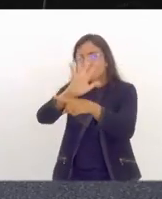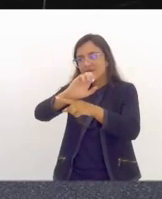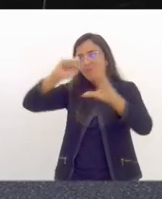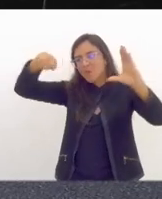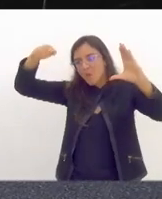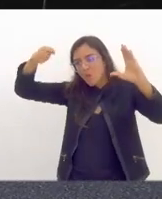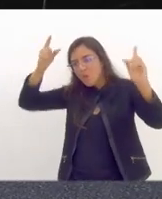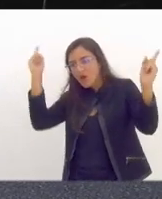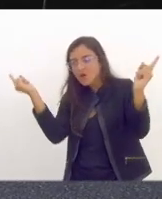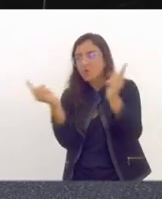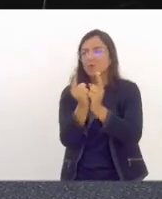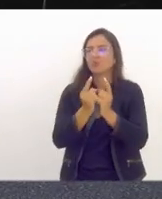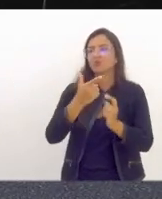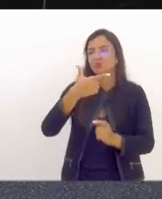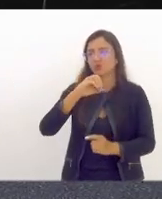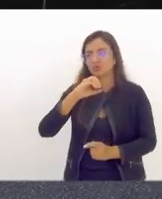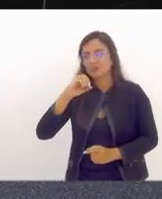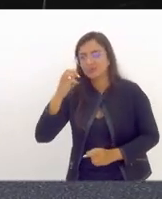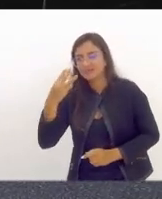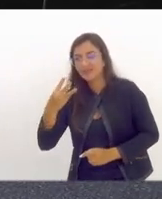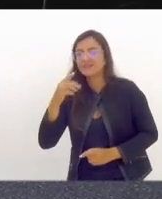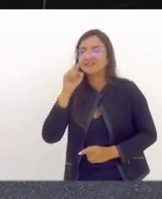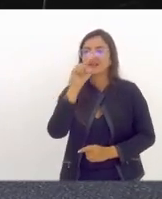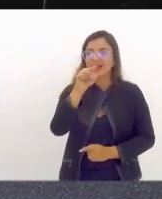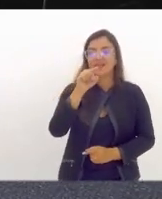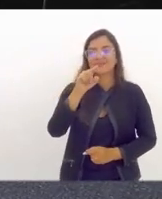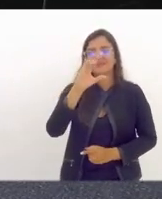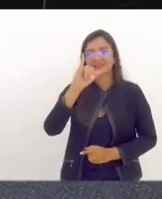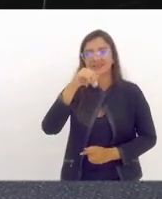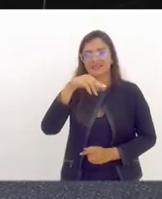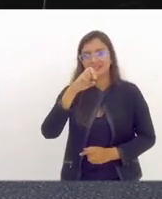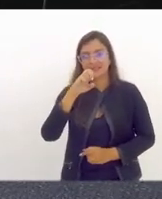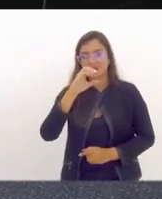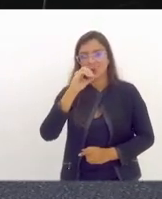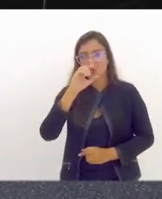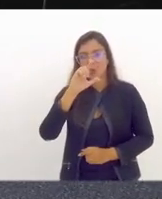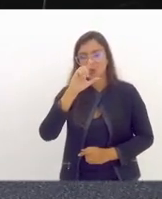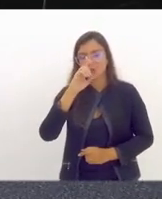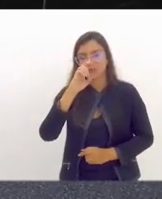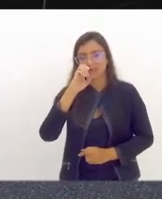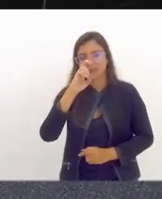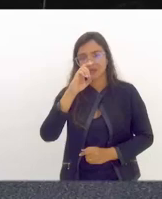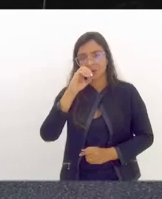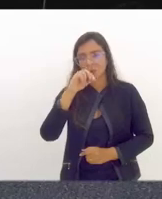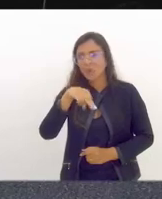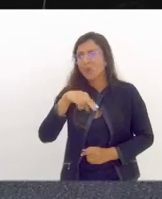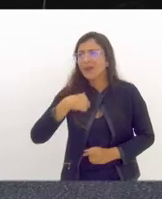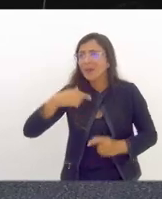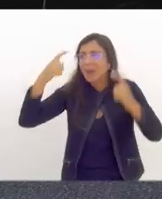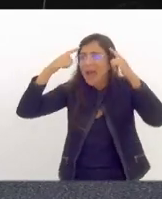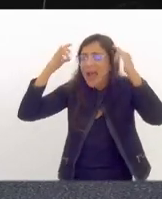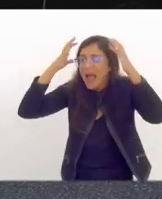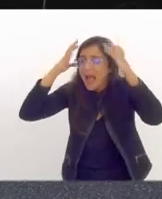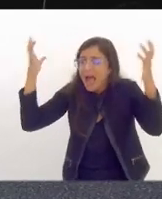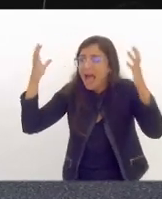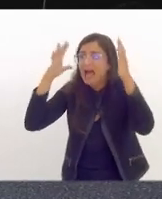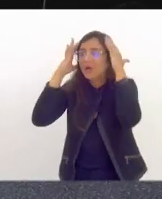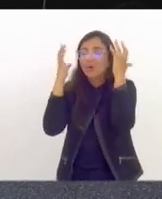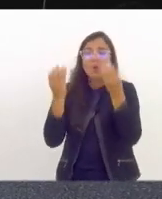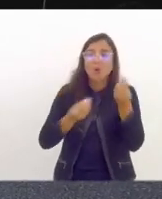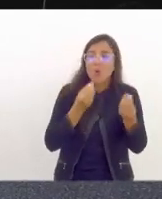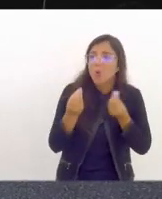que foi lançado em 2003 no cine Odeon E aí eu fui para casa com a cabeça deste tamanho assim